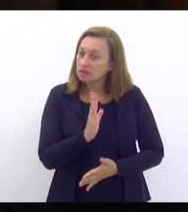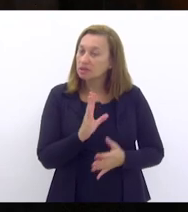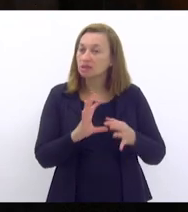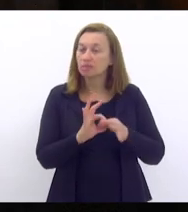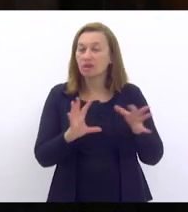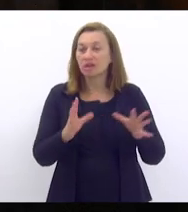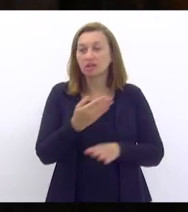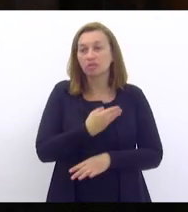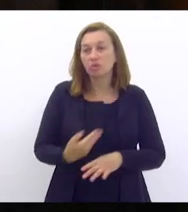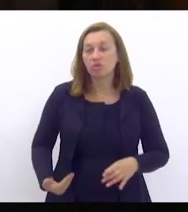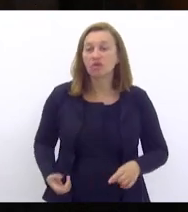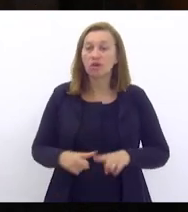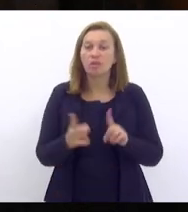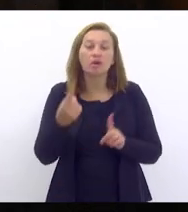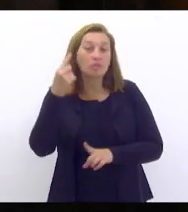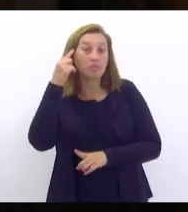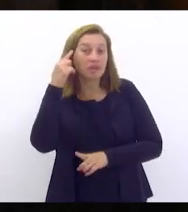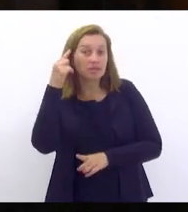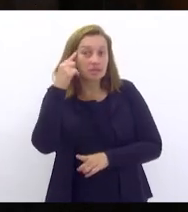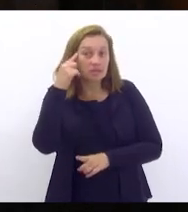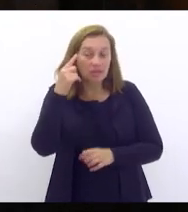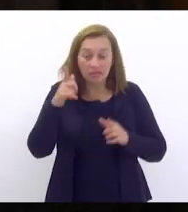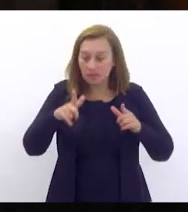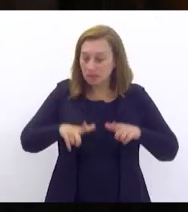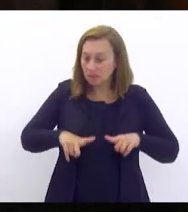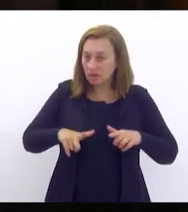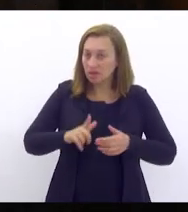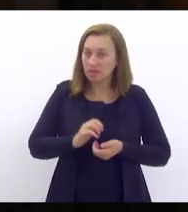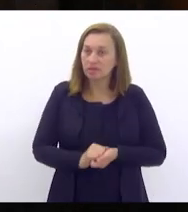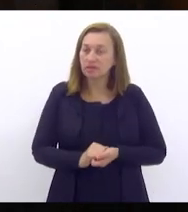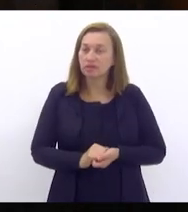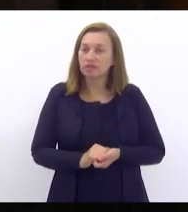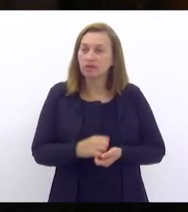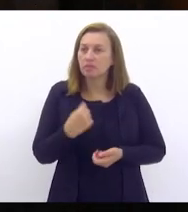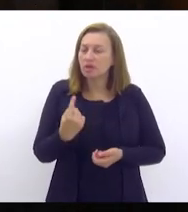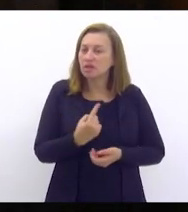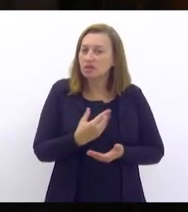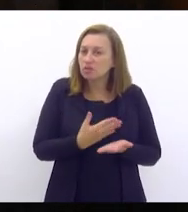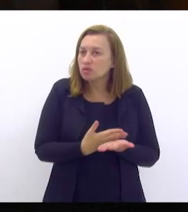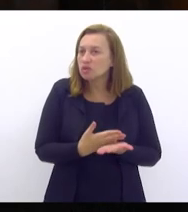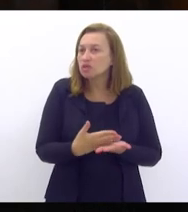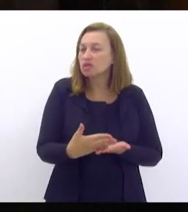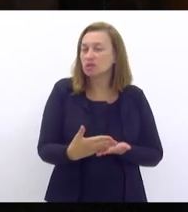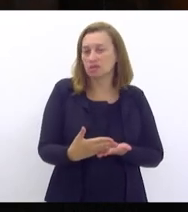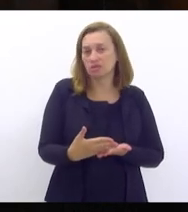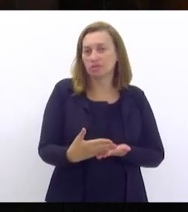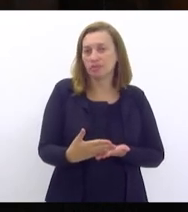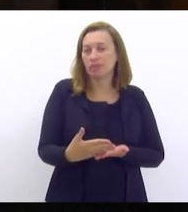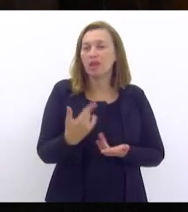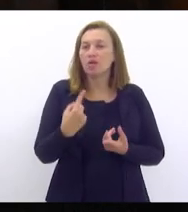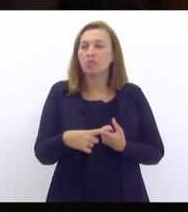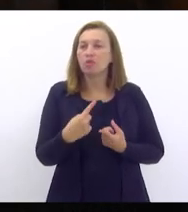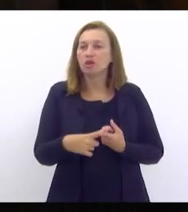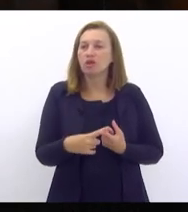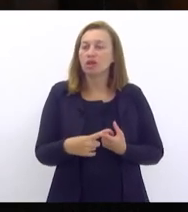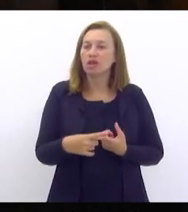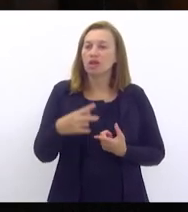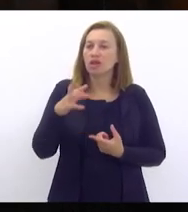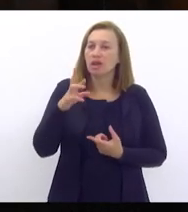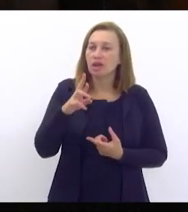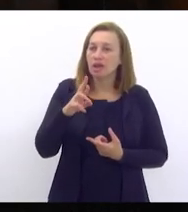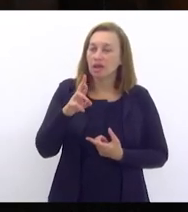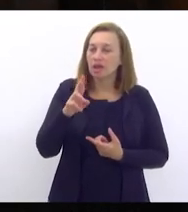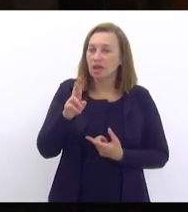pelo governador, mas pensada a partir desse lugar aqui. E, para nós, foi um pioneirismo enorme, porque o hip-hop fala